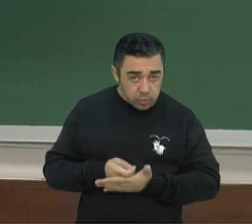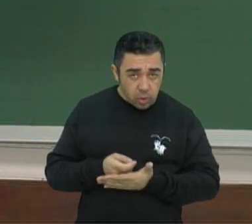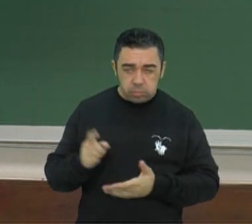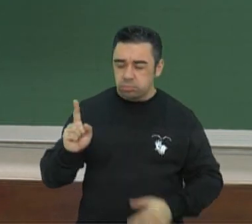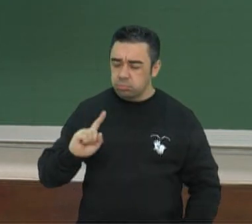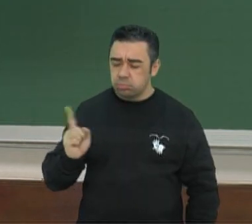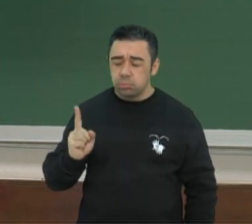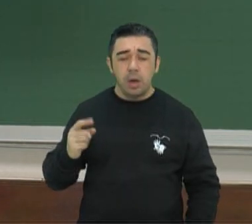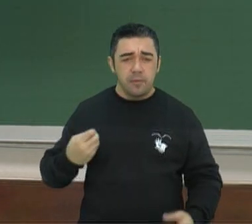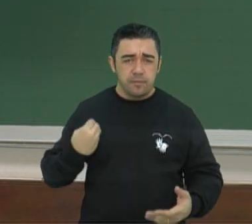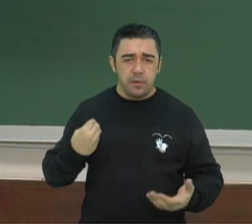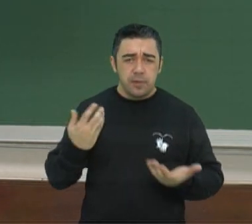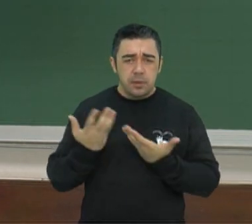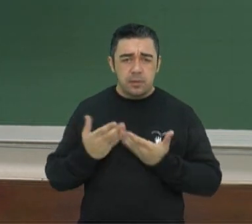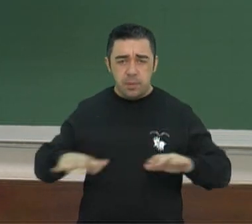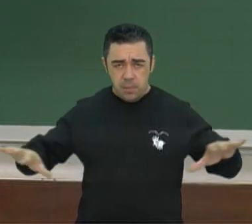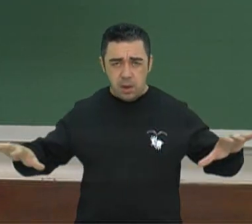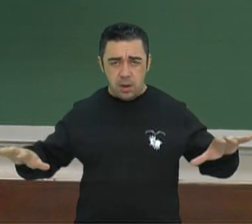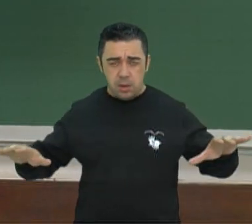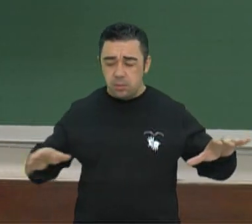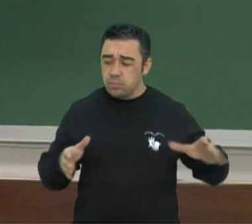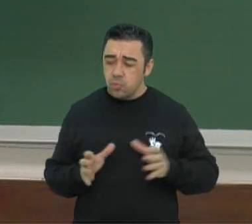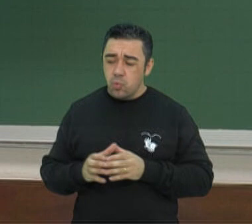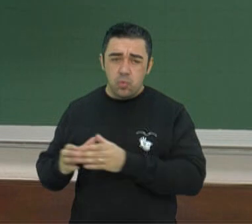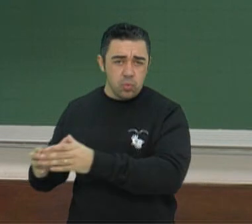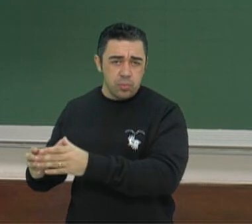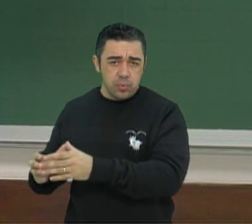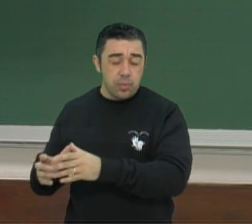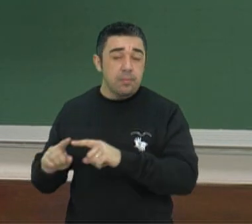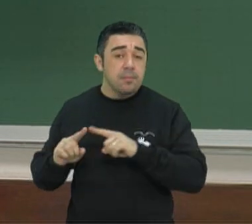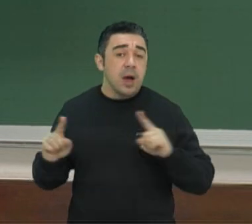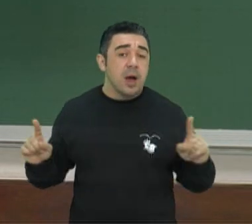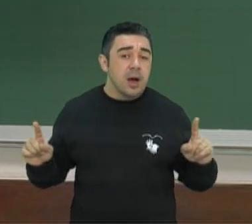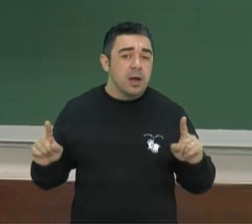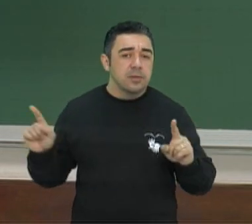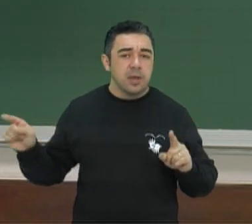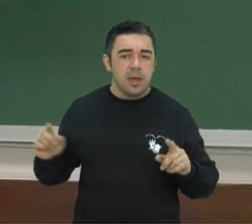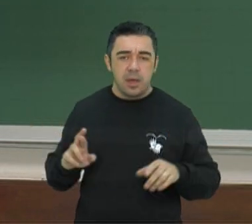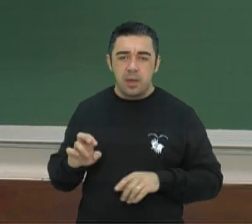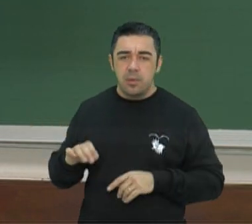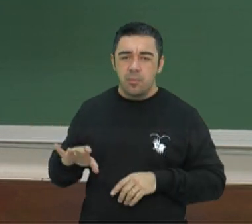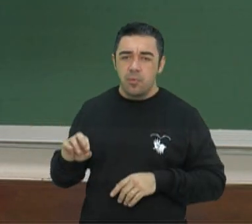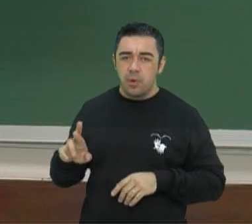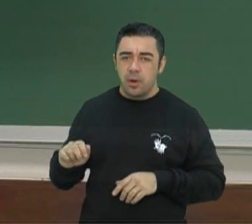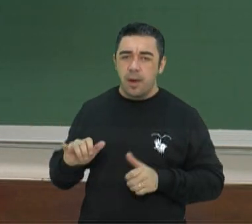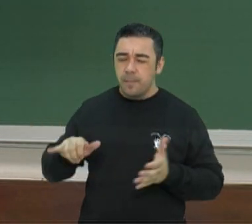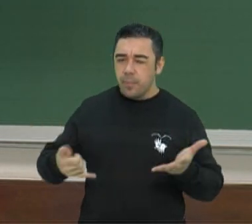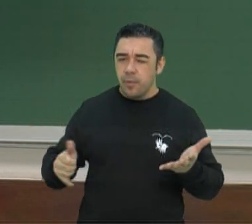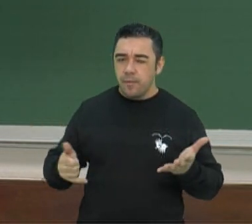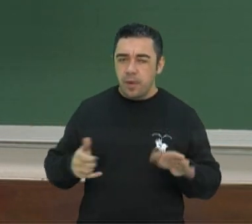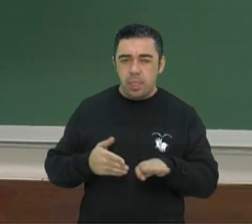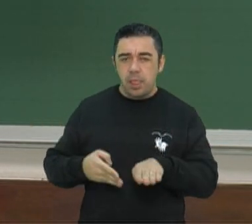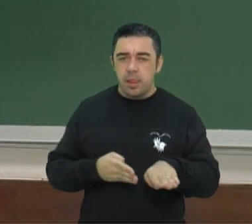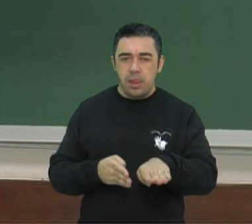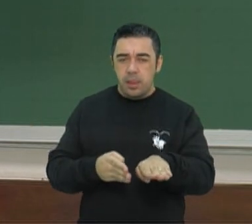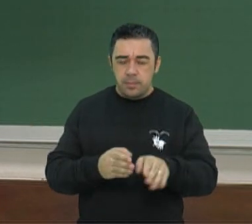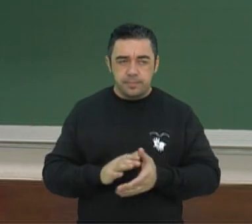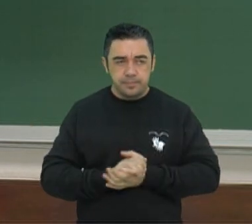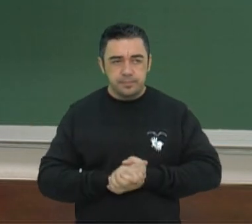é. Eles vivem também separados, se caso seja necessário, né? Mas a rêmora se dá bem nessa relação, por isso que ela prefere ficar perto do